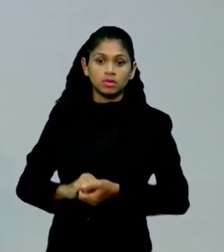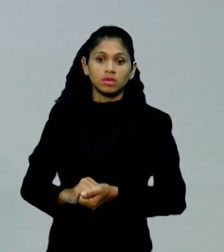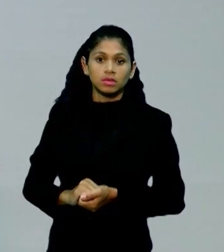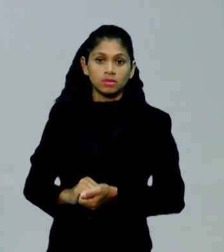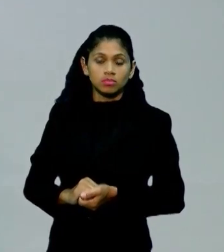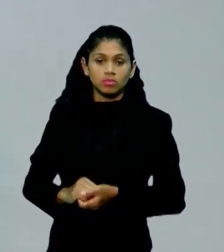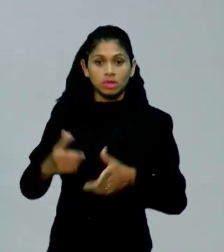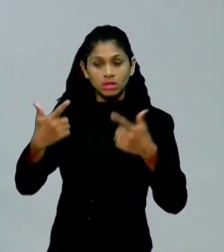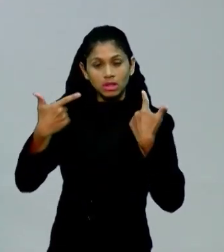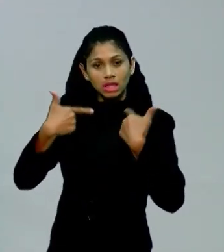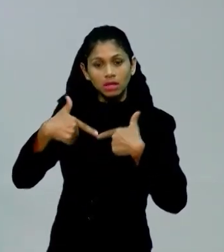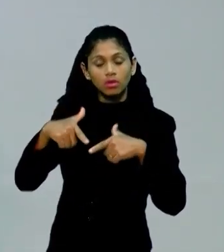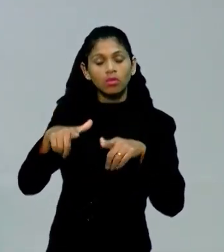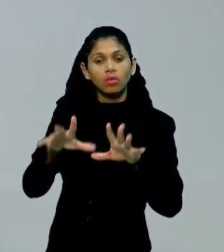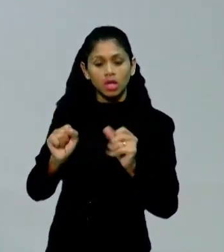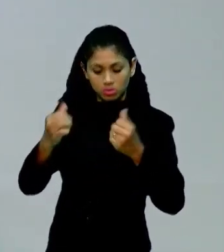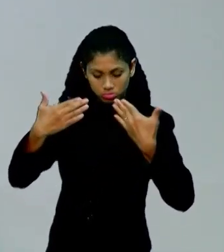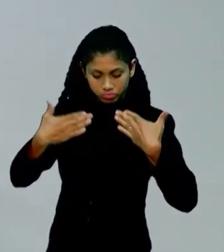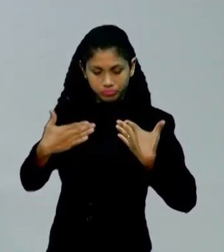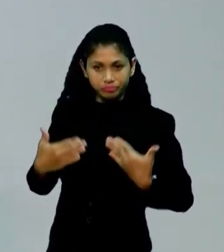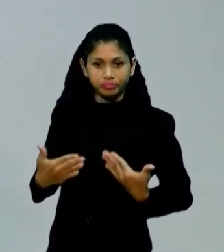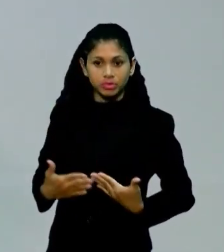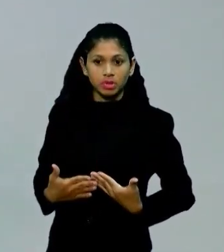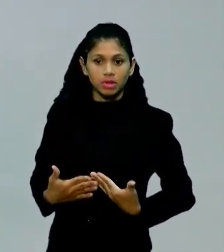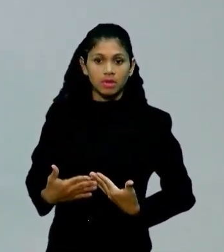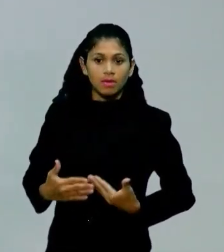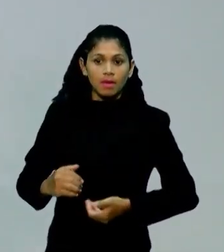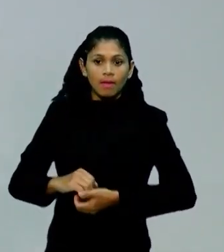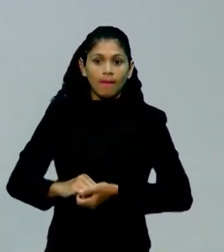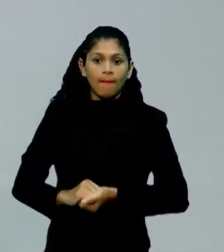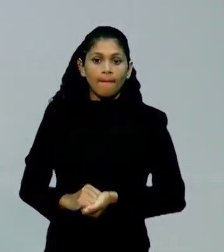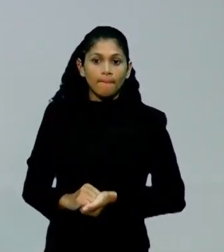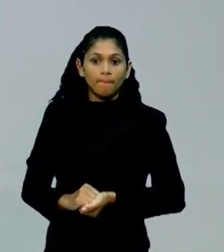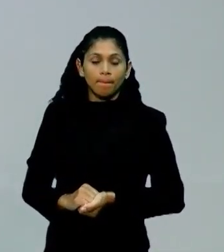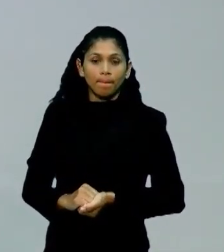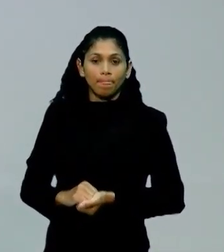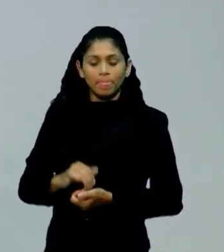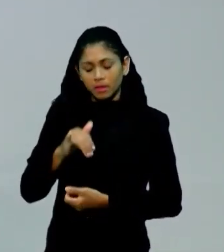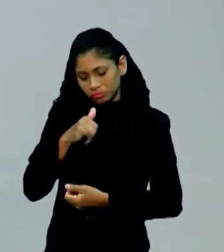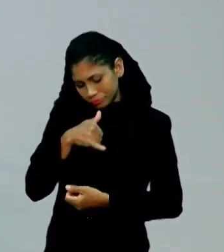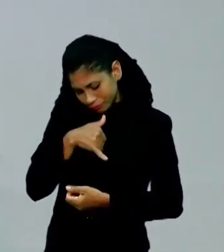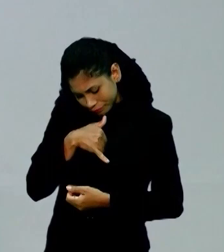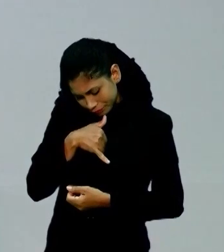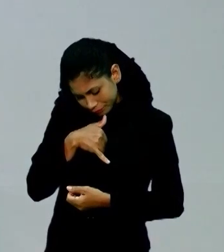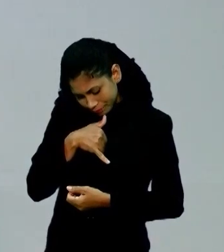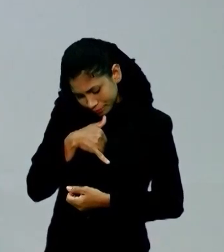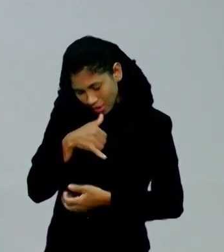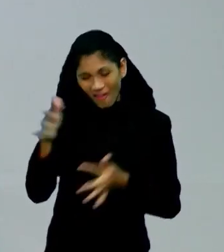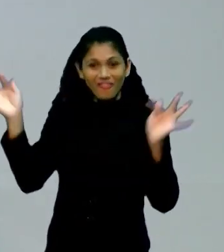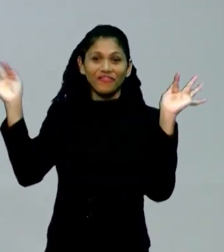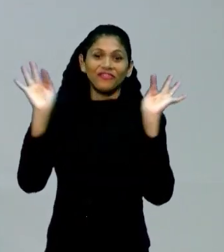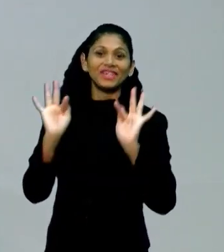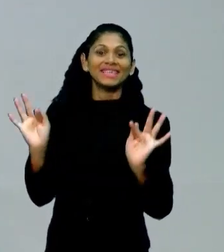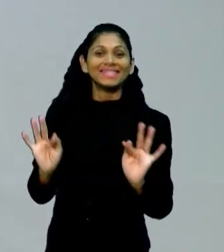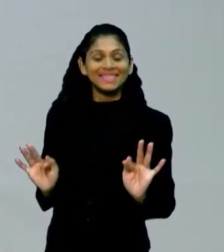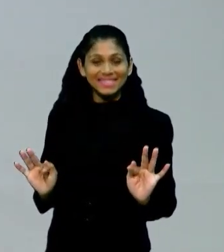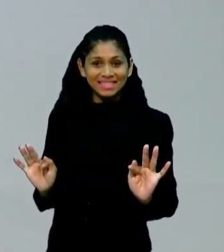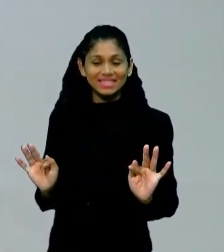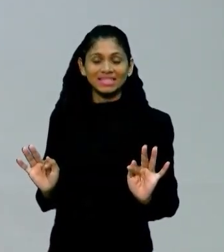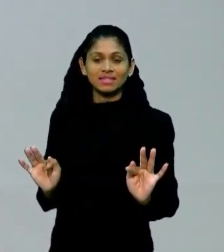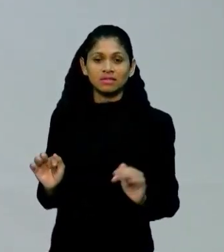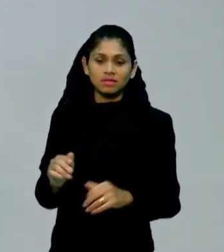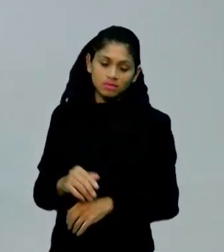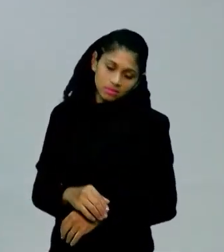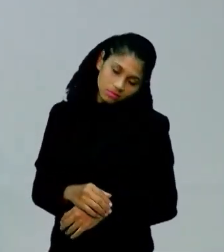corporal veja triste feliz talvez nem tanto ah deixa eu ver Bora C